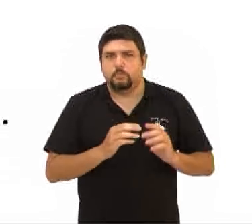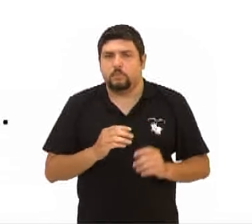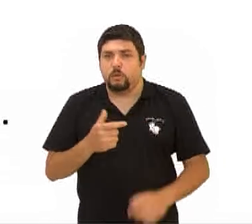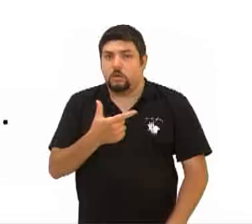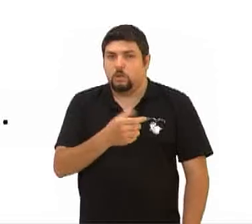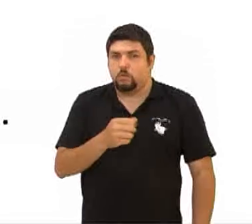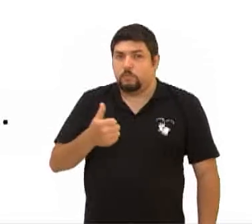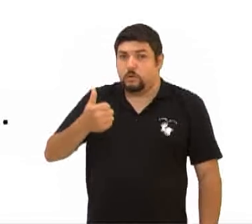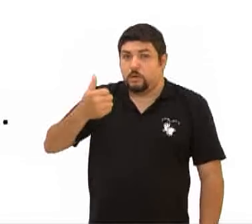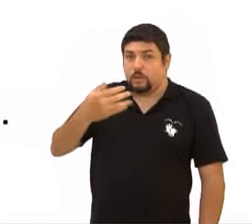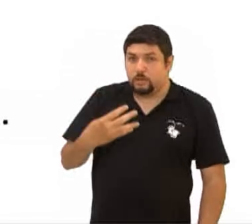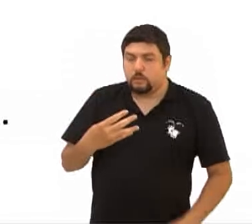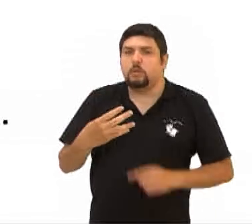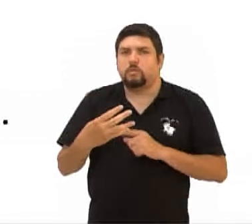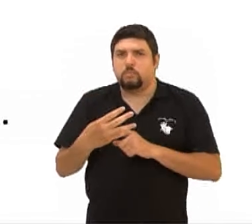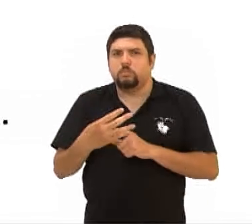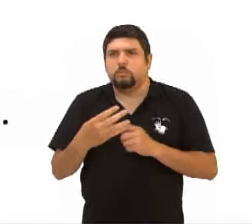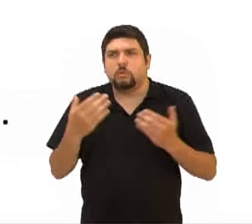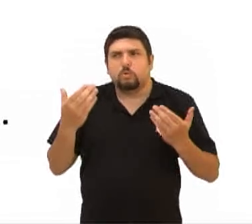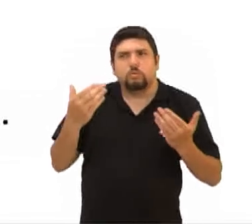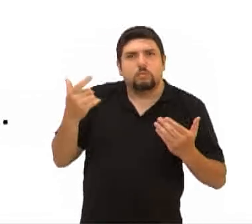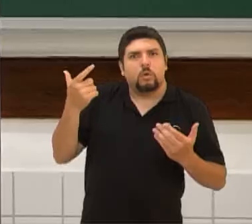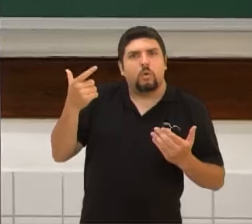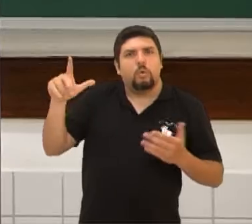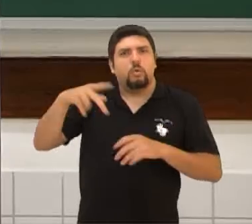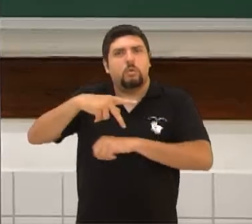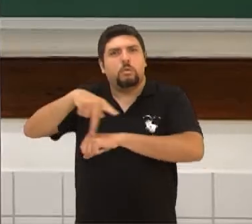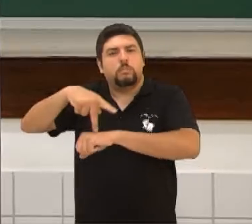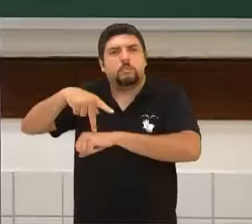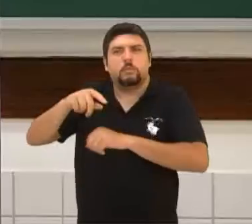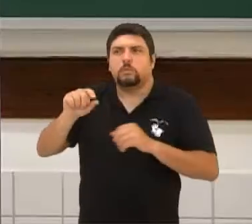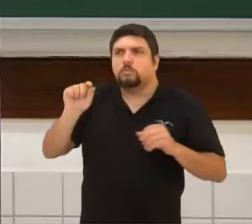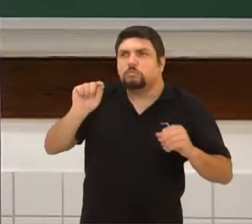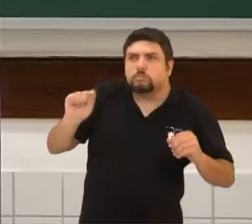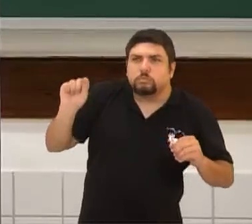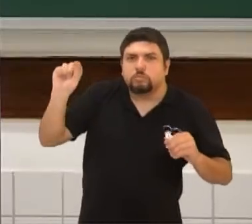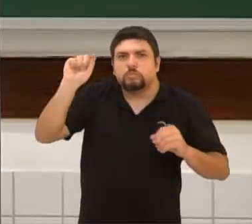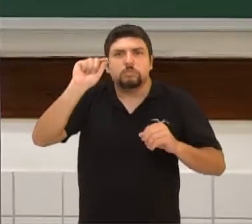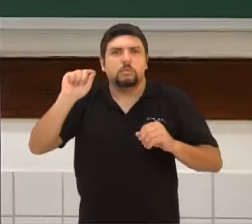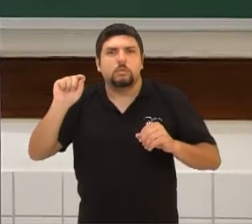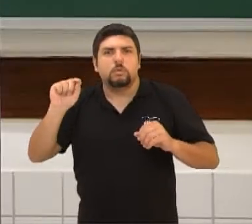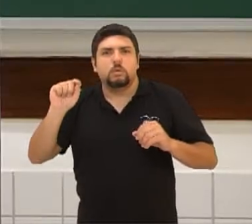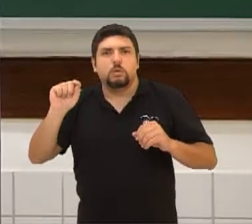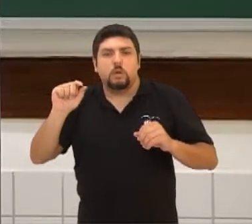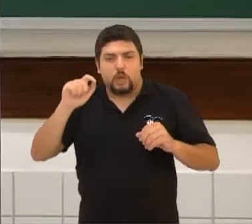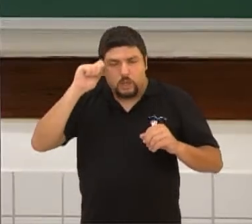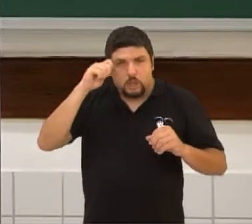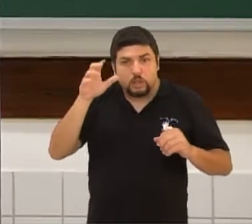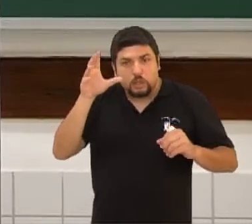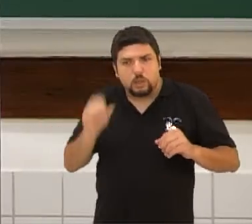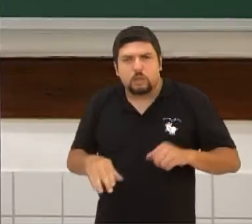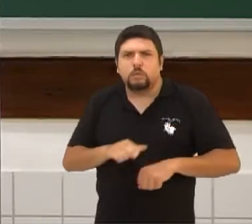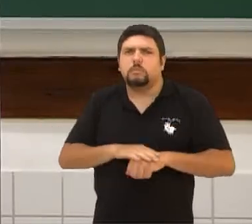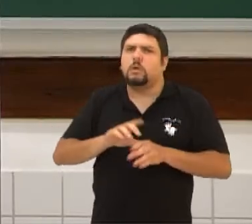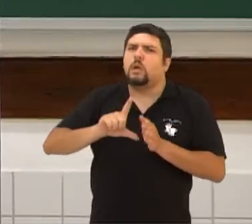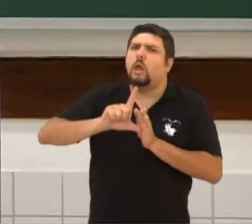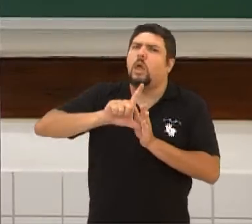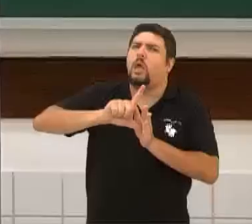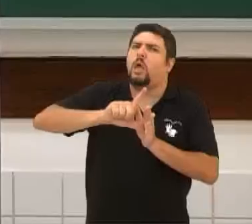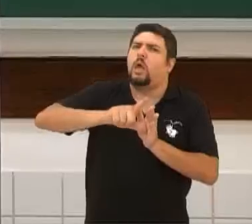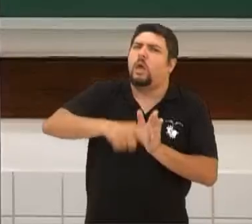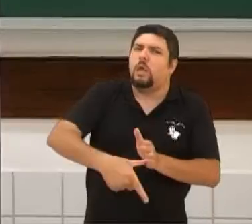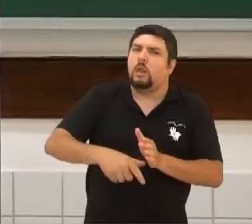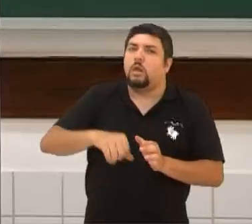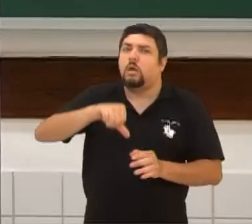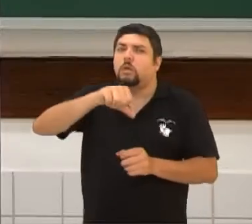com um atraso de 9 anos, né, em comparação aos índices de urbanização ao redor do nosso planeta. E isso